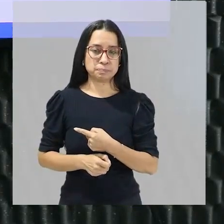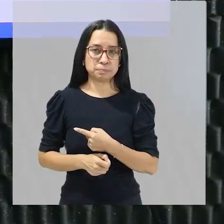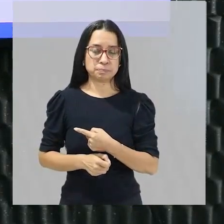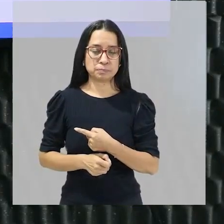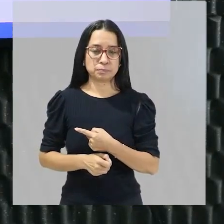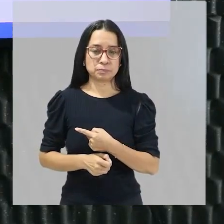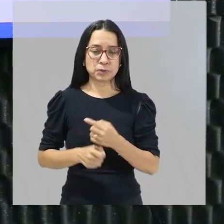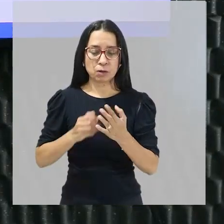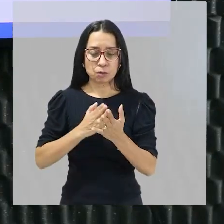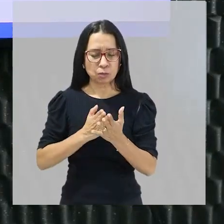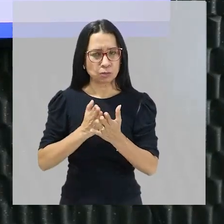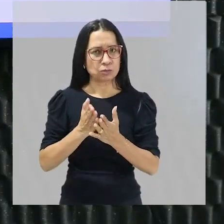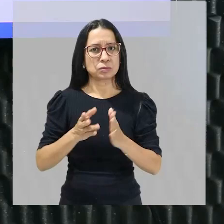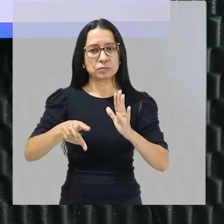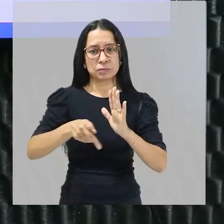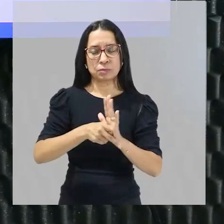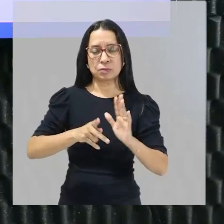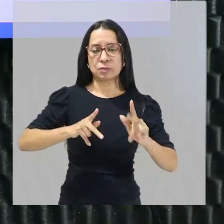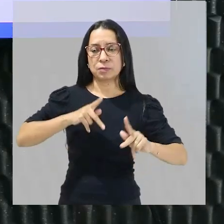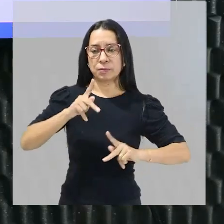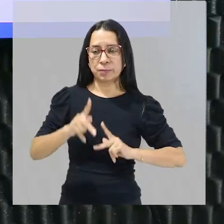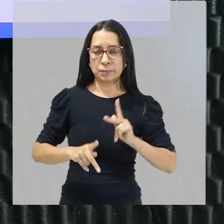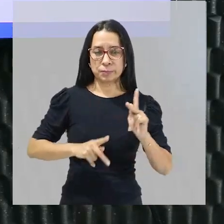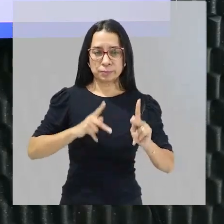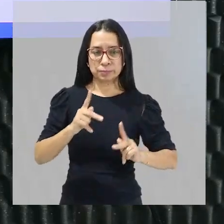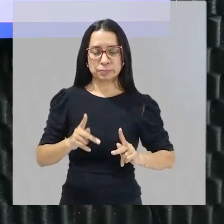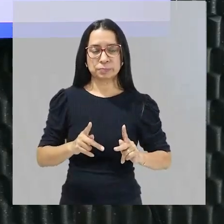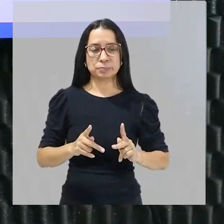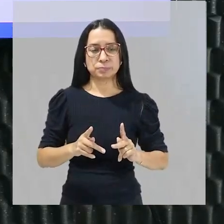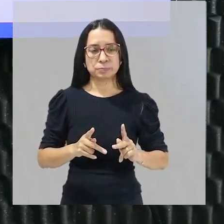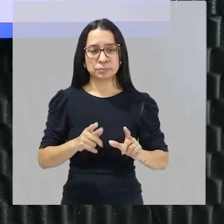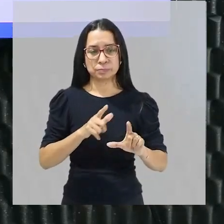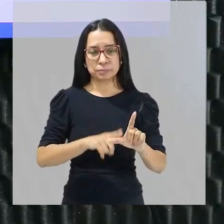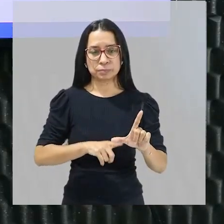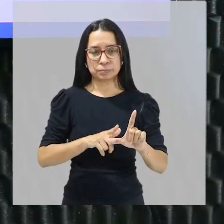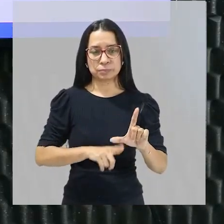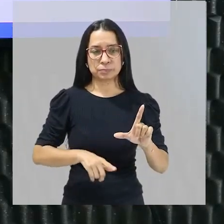conduzimento da própria massa. Veicular imagem de caráter ideológico,